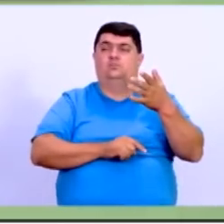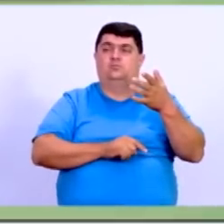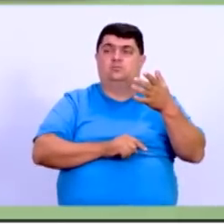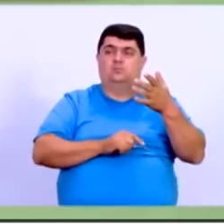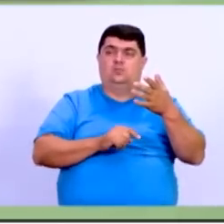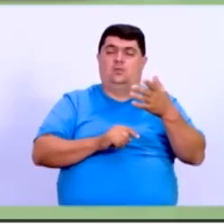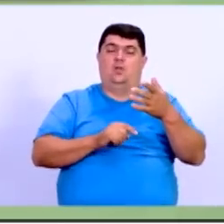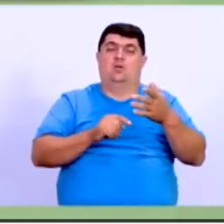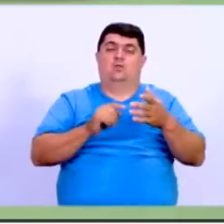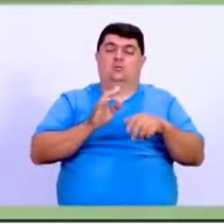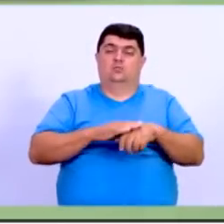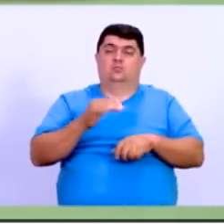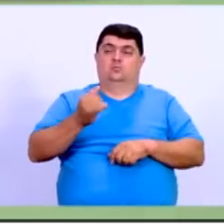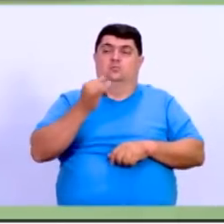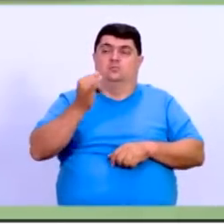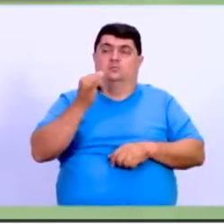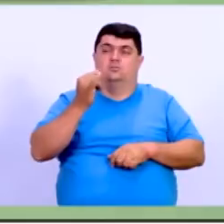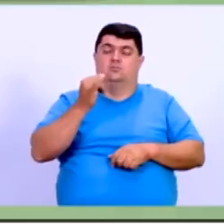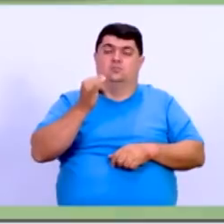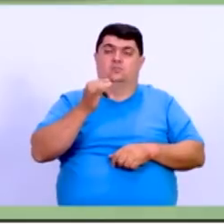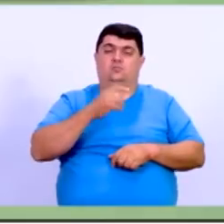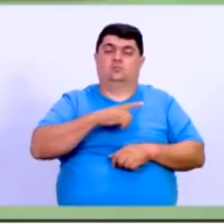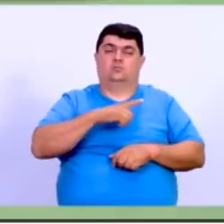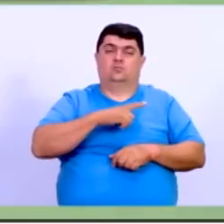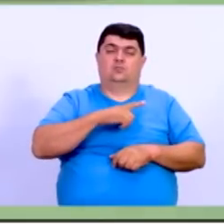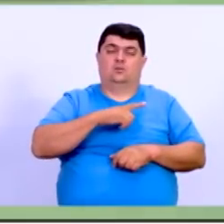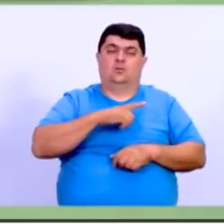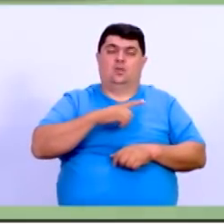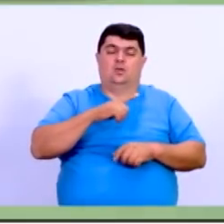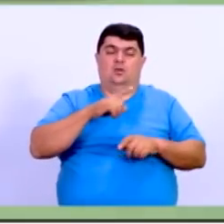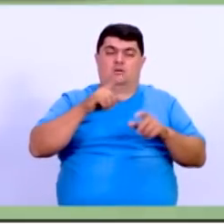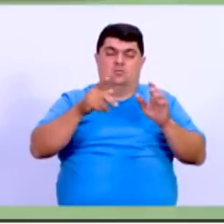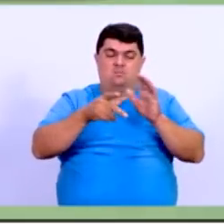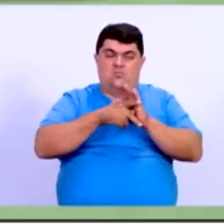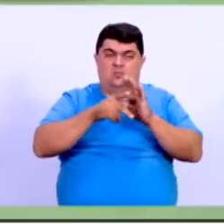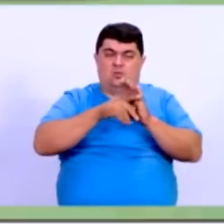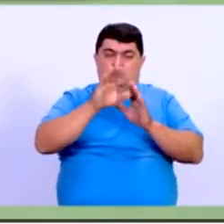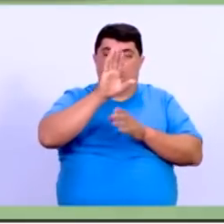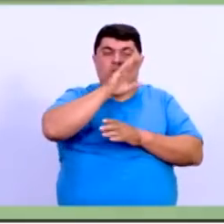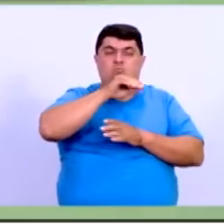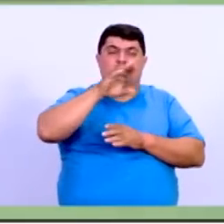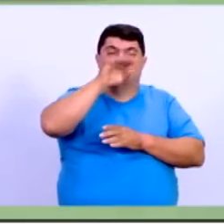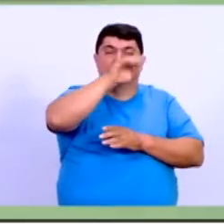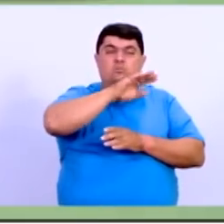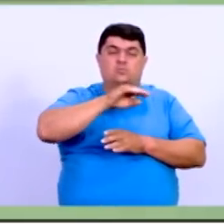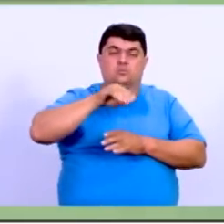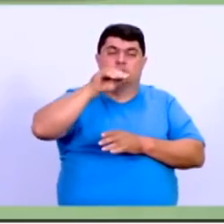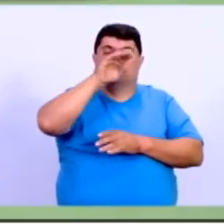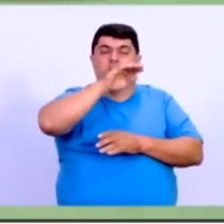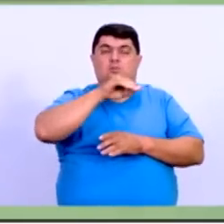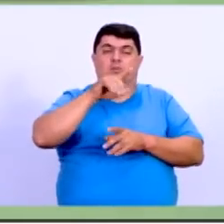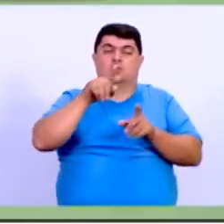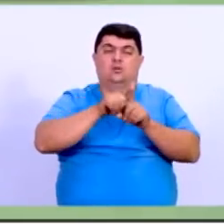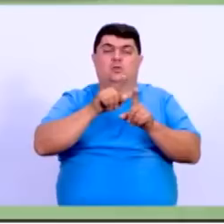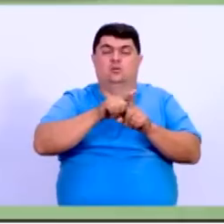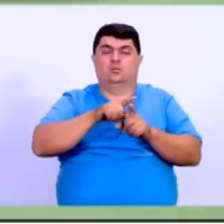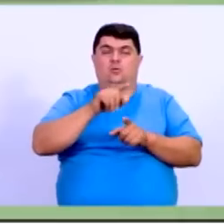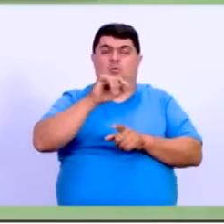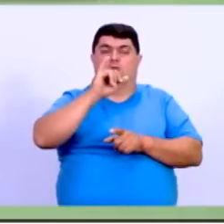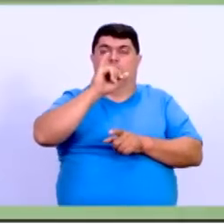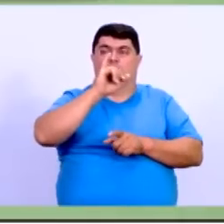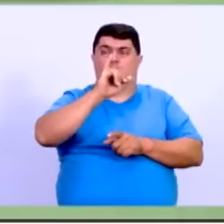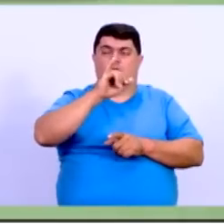Destaca-se, nesse caso aí, né, o sistema operacional, tá? Também chamado de NOS,